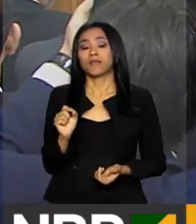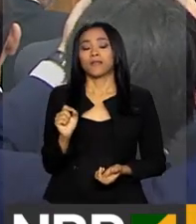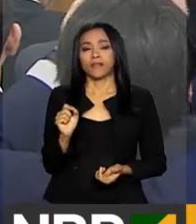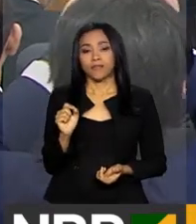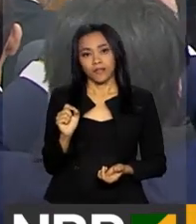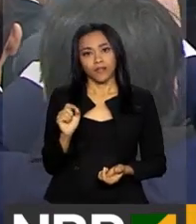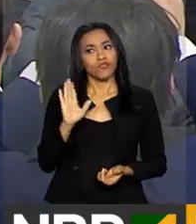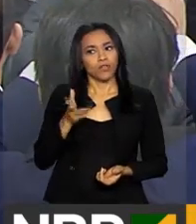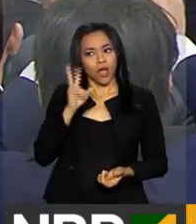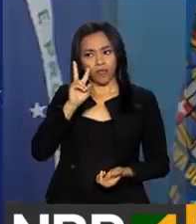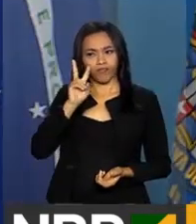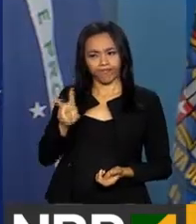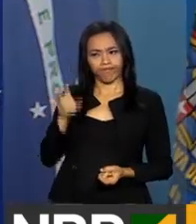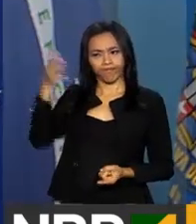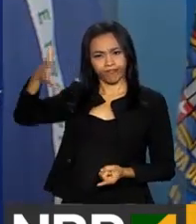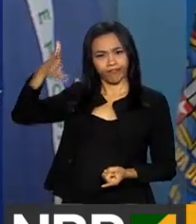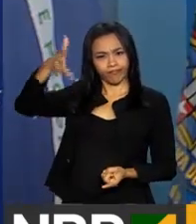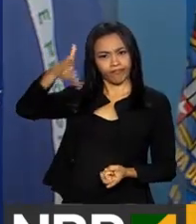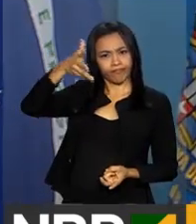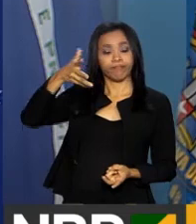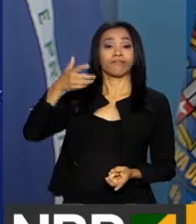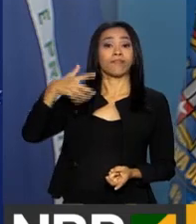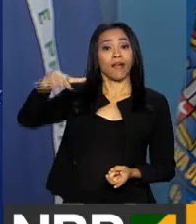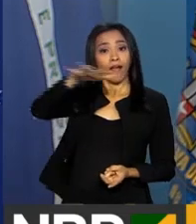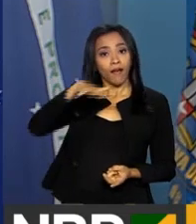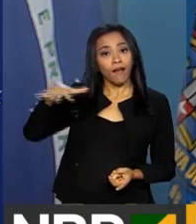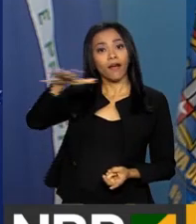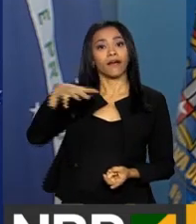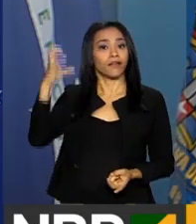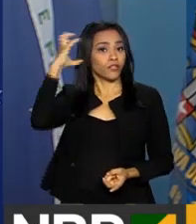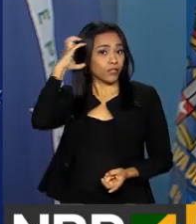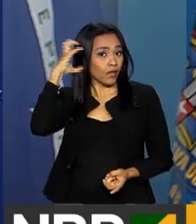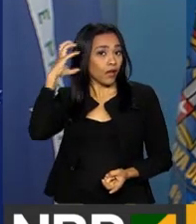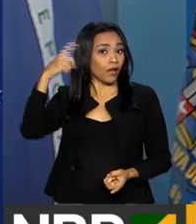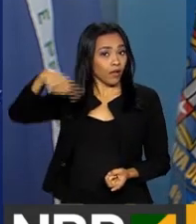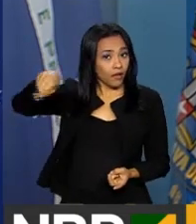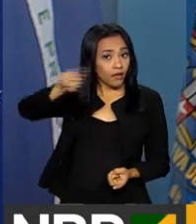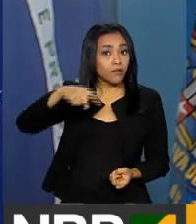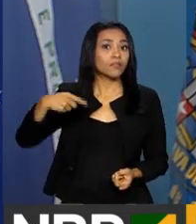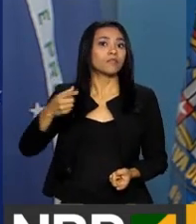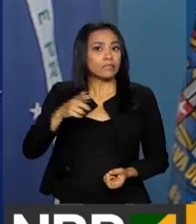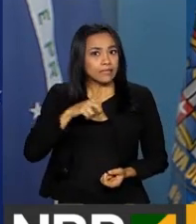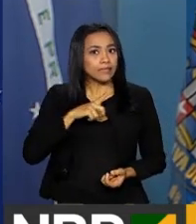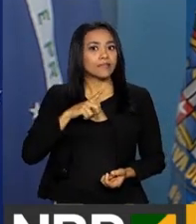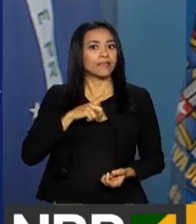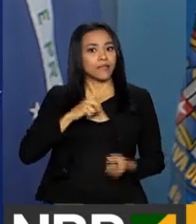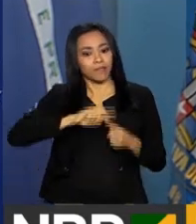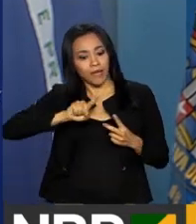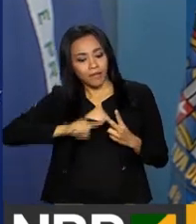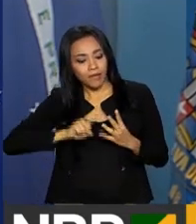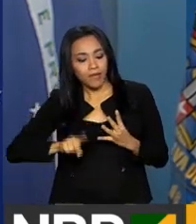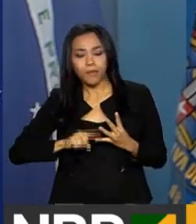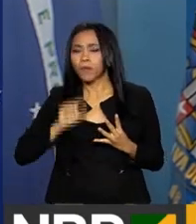como pôde ouvir o setor de radiodifusão tem motivos para comemorar